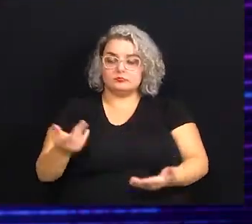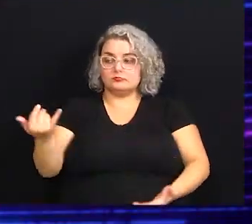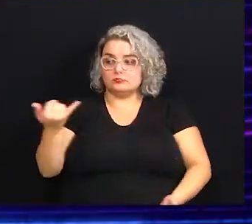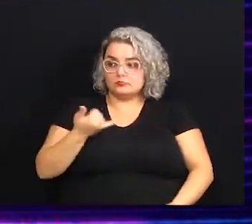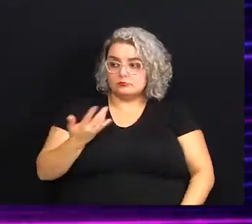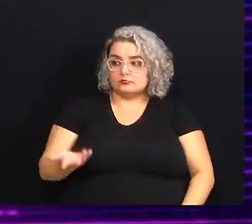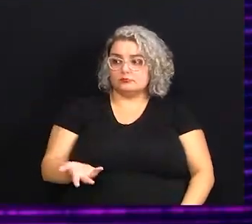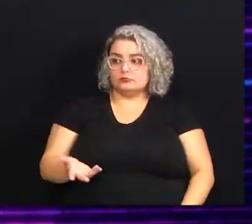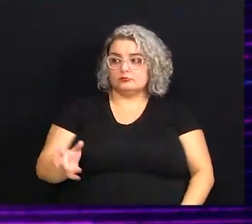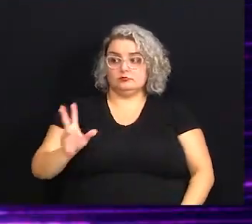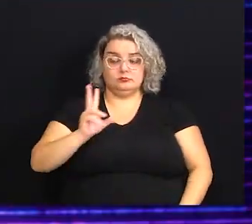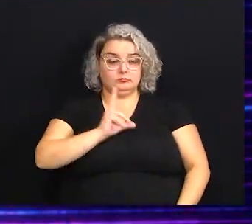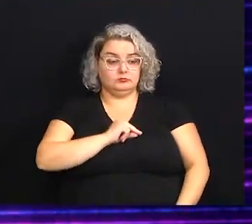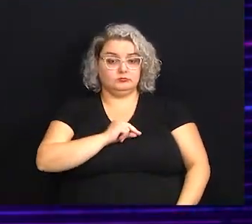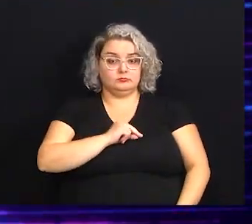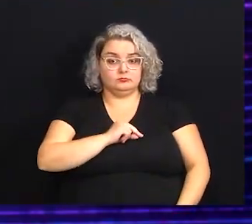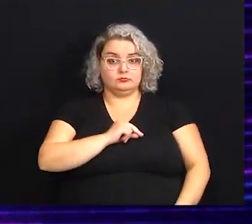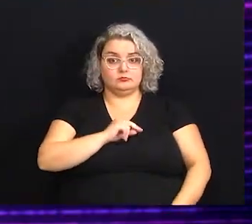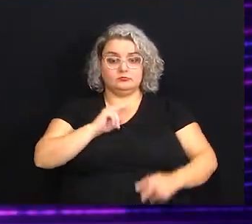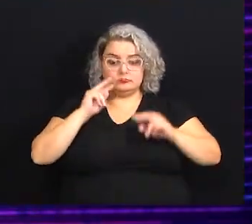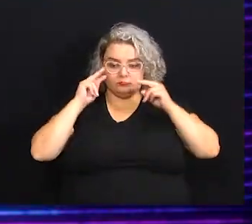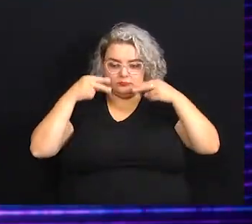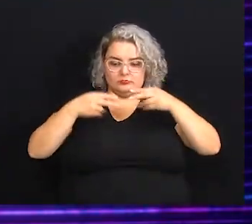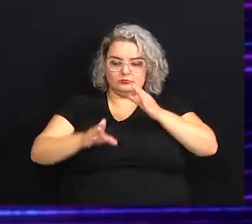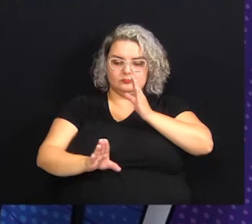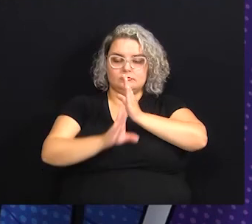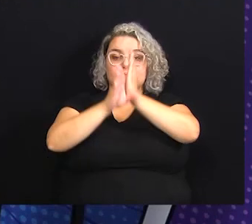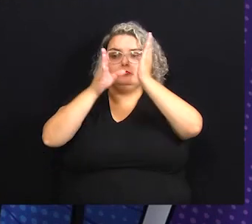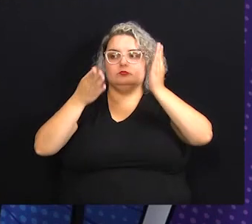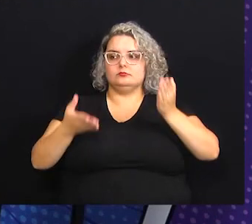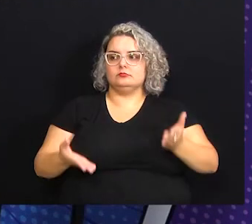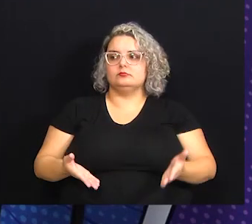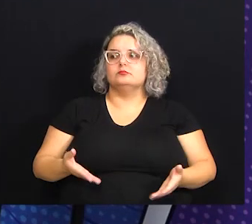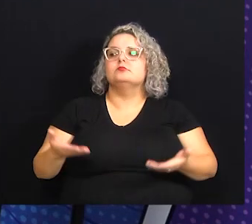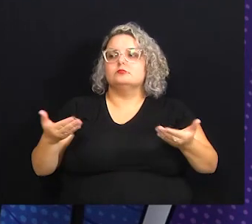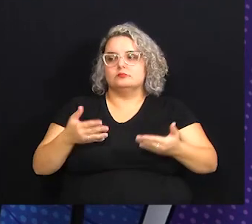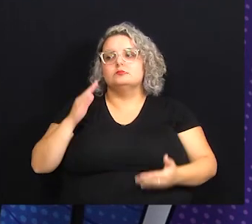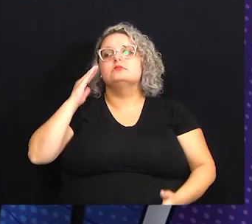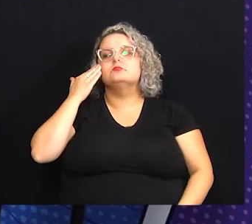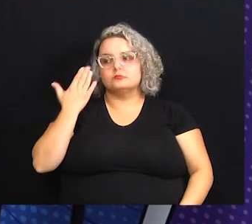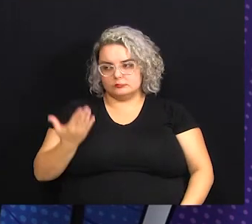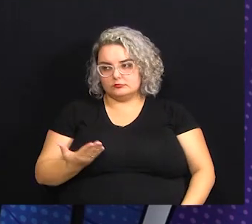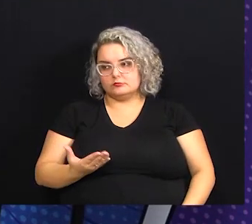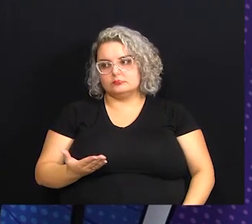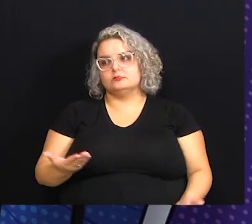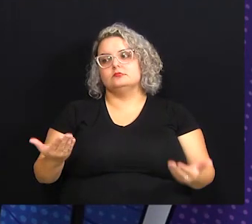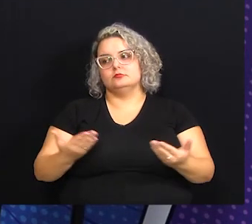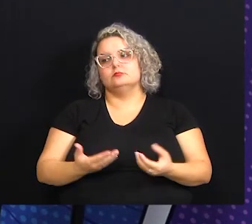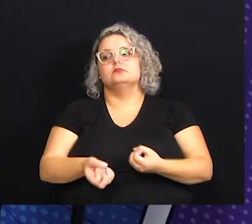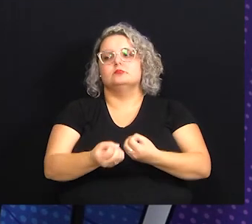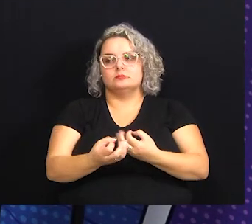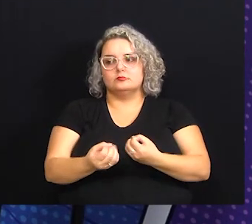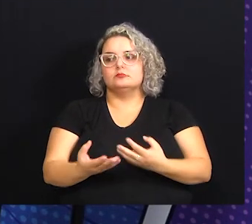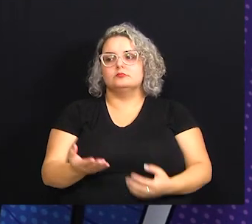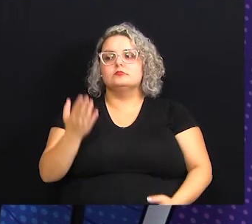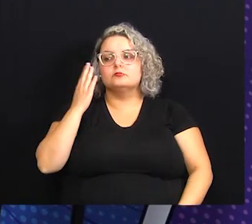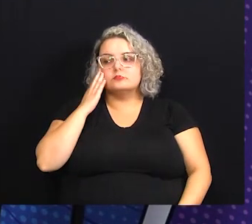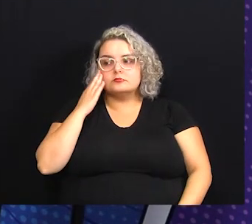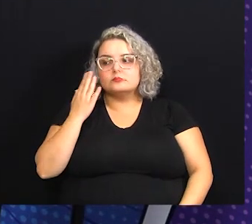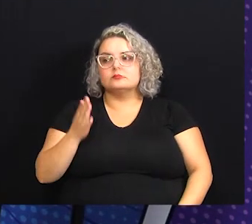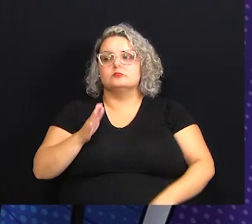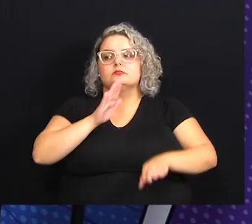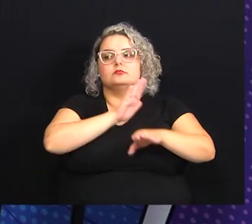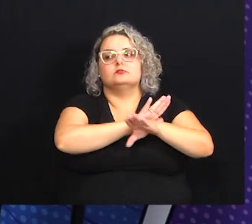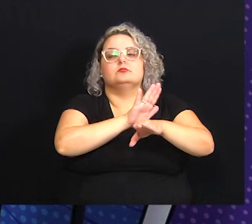tipo, nossa, eu me descobri. Agora eu me entendo, agora eu vou atrás de informação. Então isso saber que eu